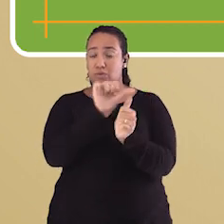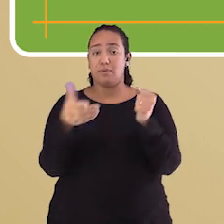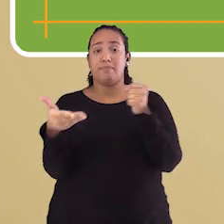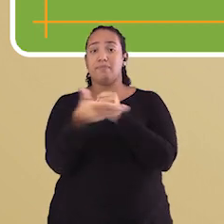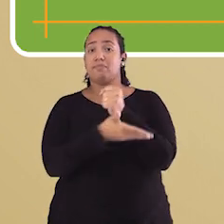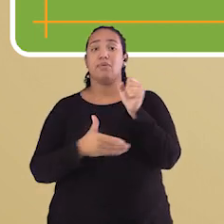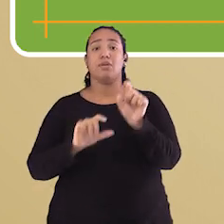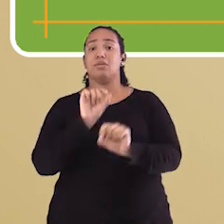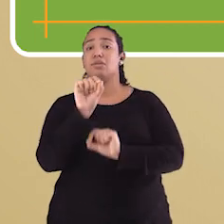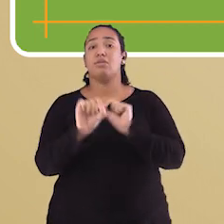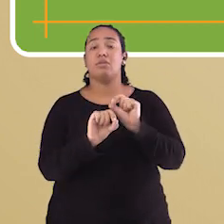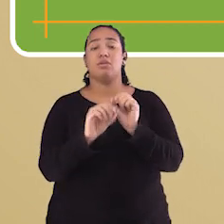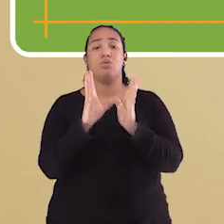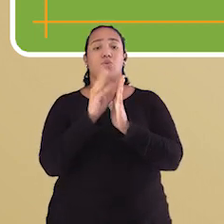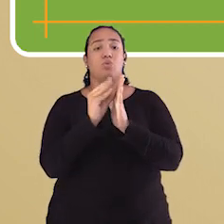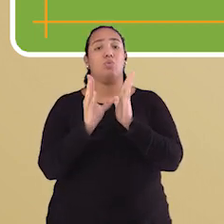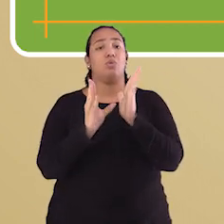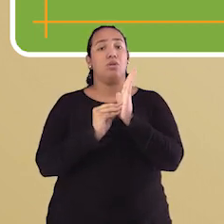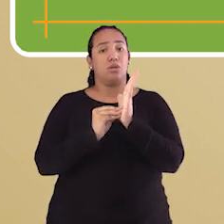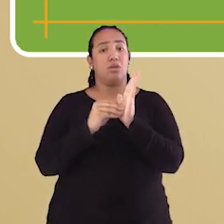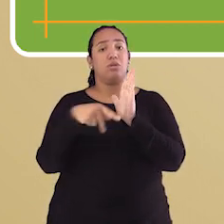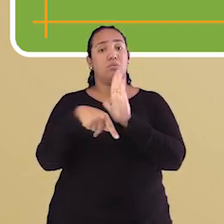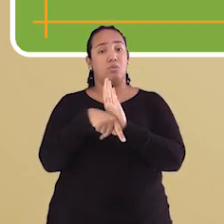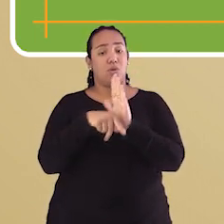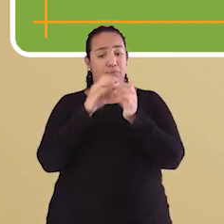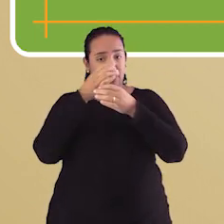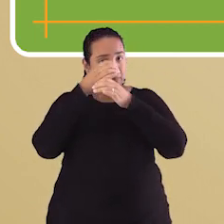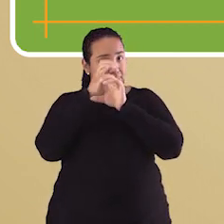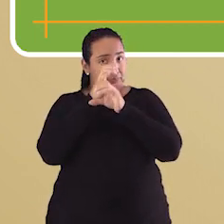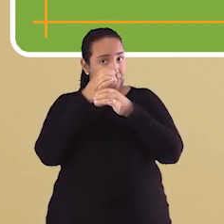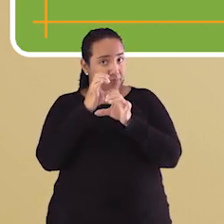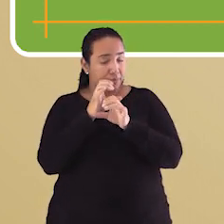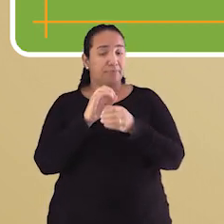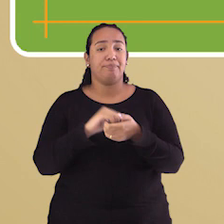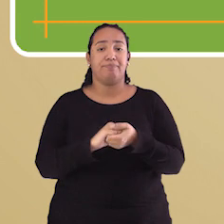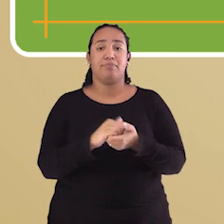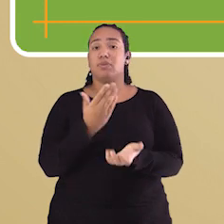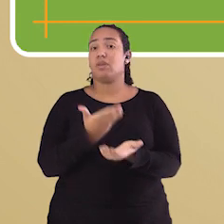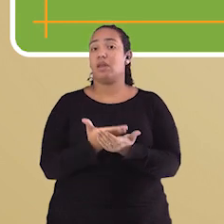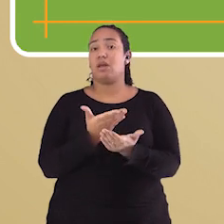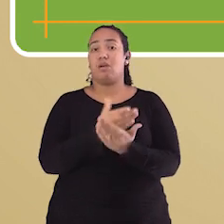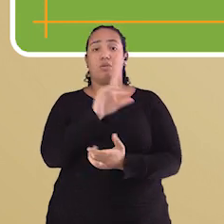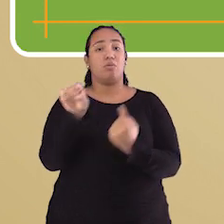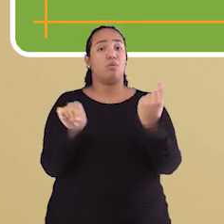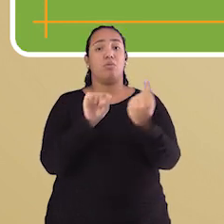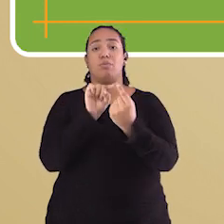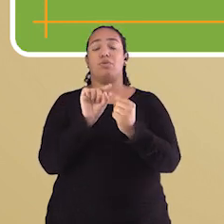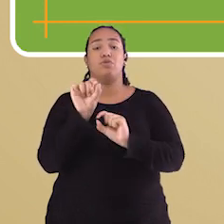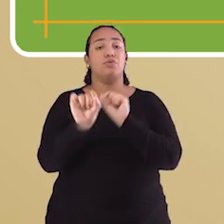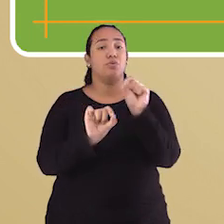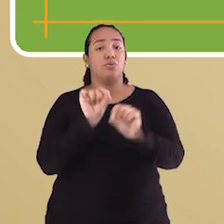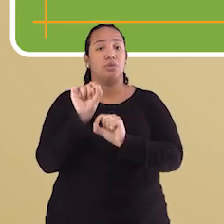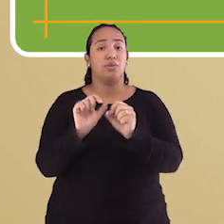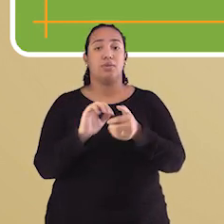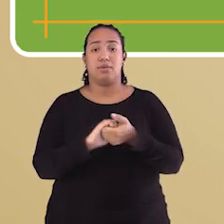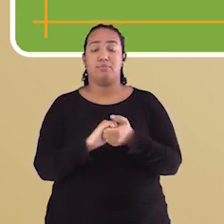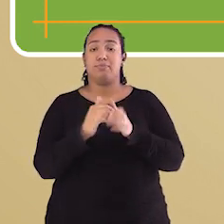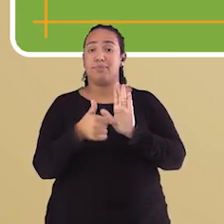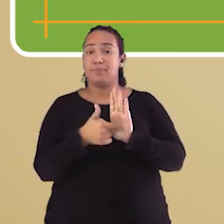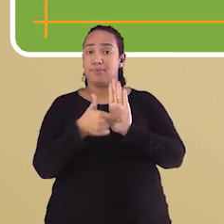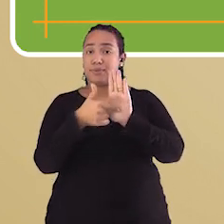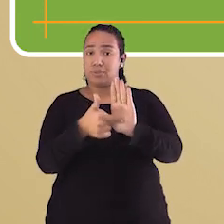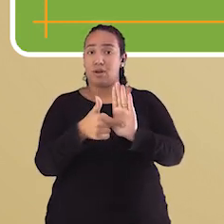no modelo de constituição submicroscópica. Esta aula tem como objetivo conceituar o